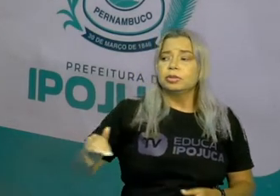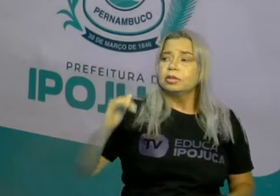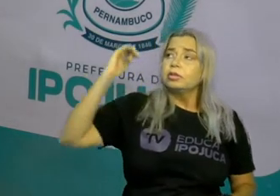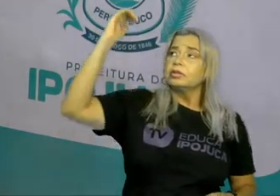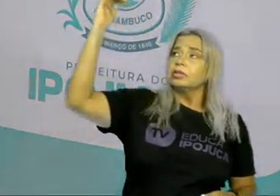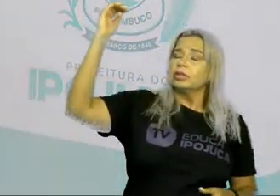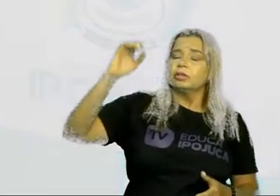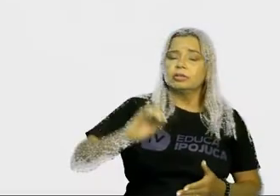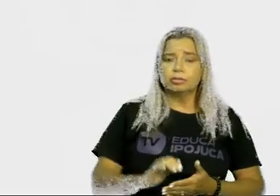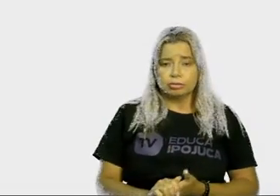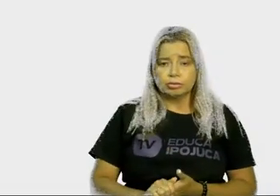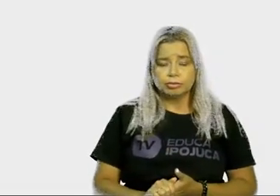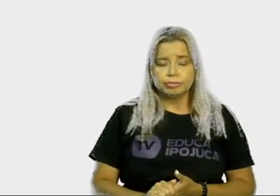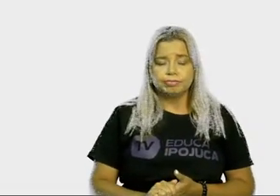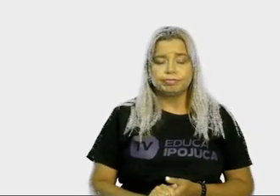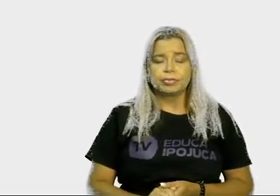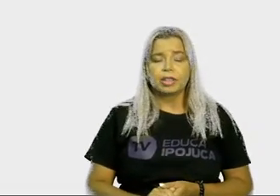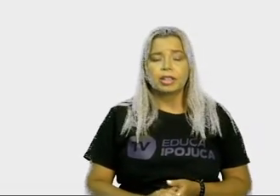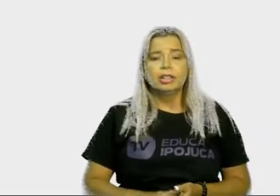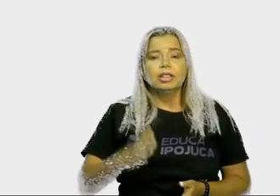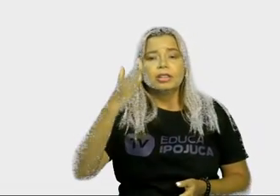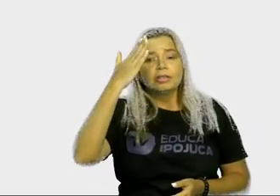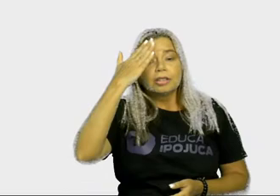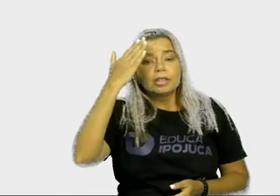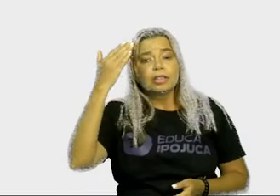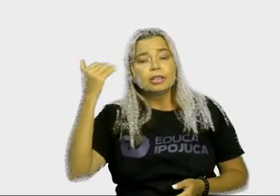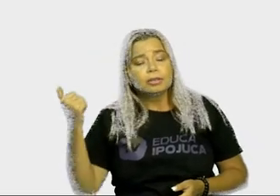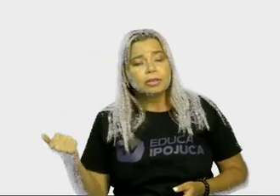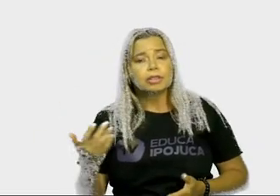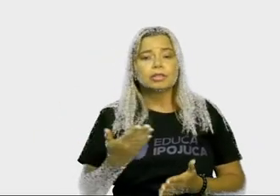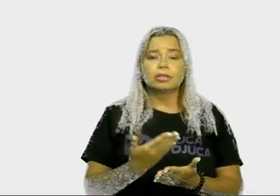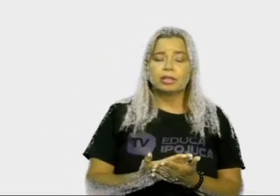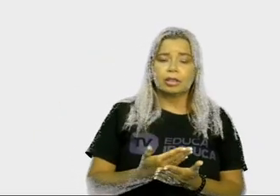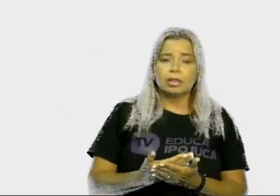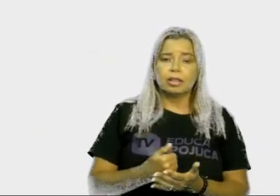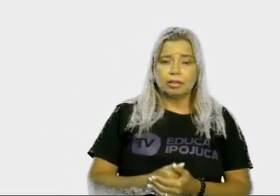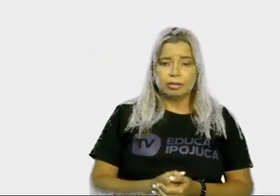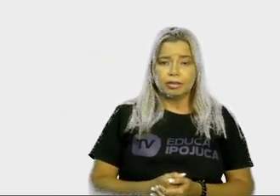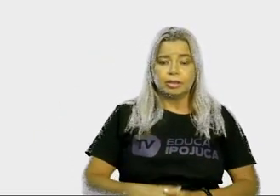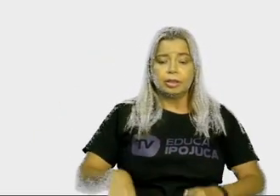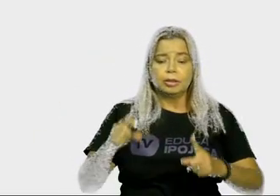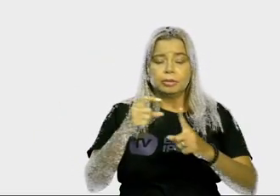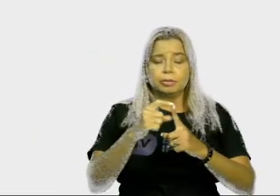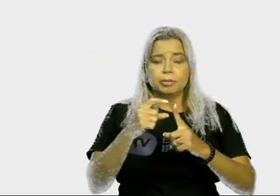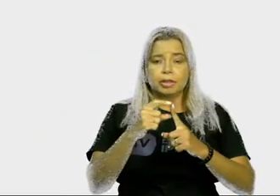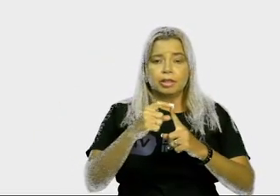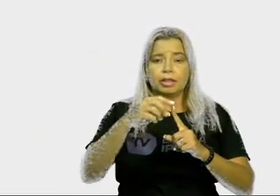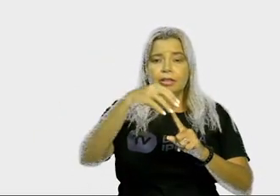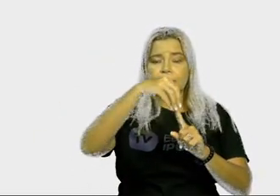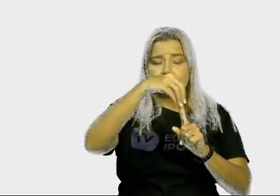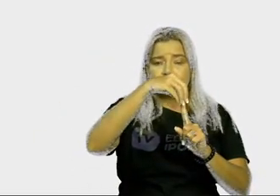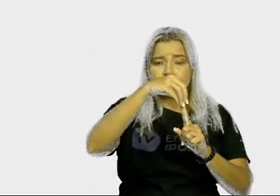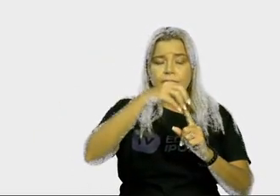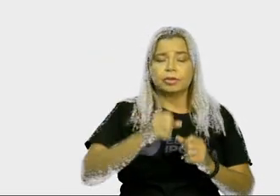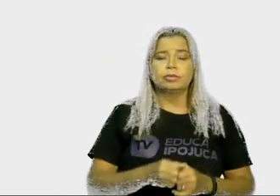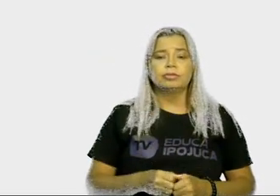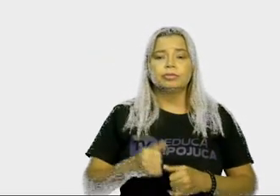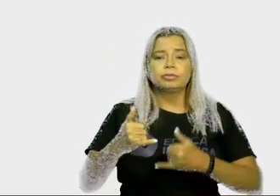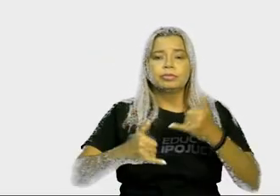Revisando a aula, a gente pode perceber que nessa revisão as palavras-chave foram